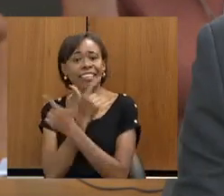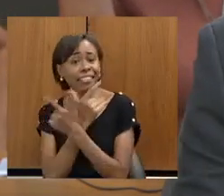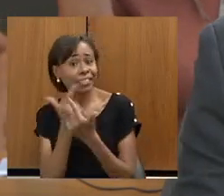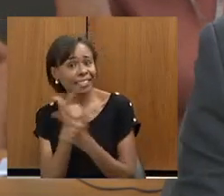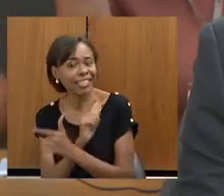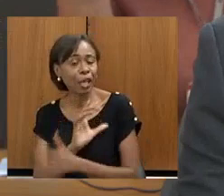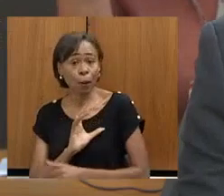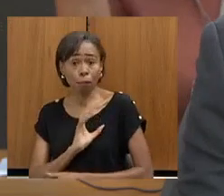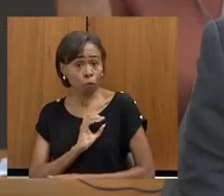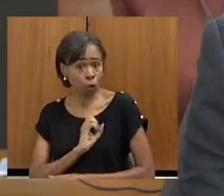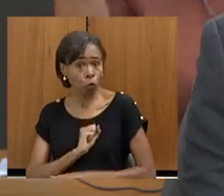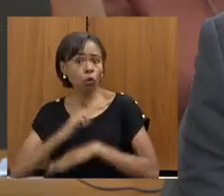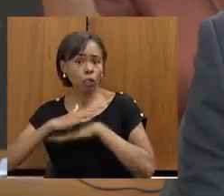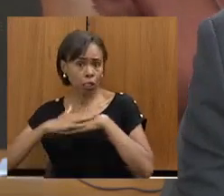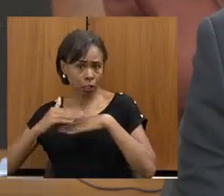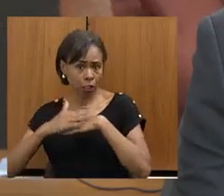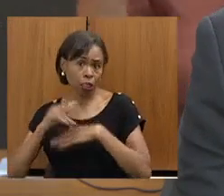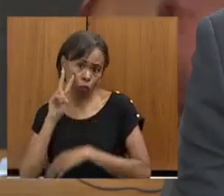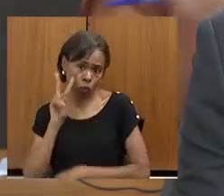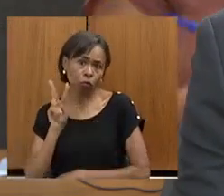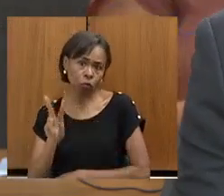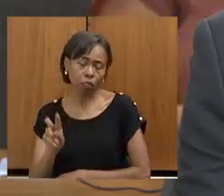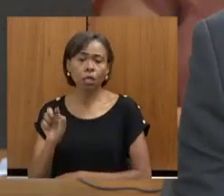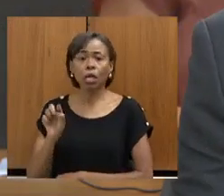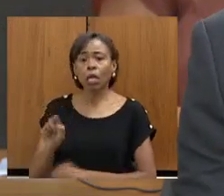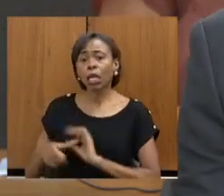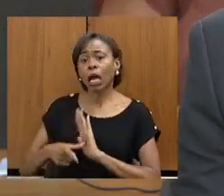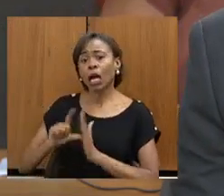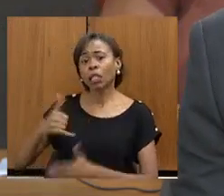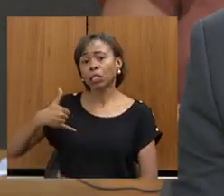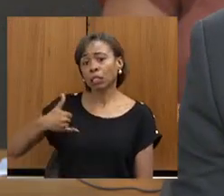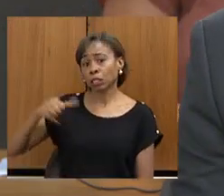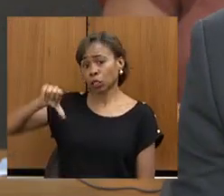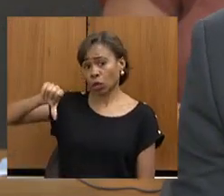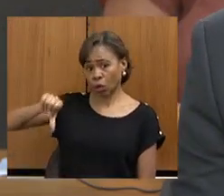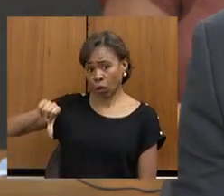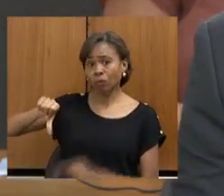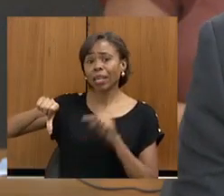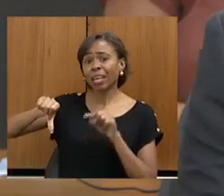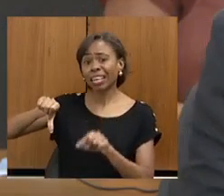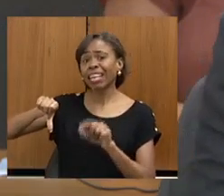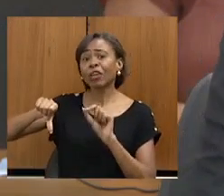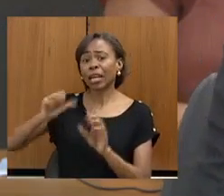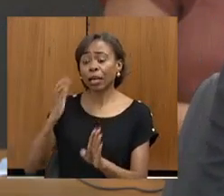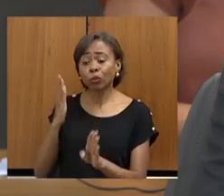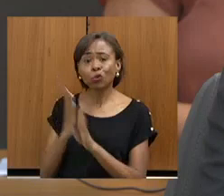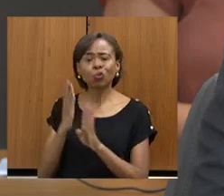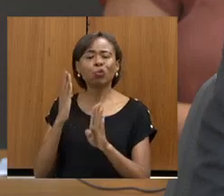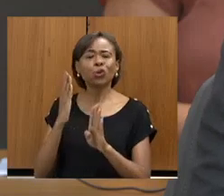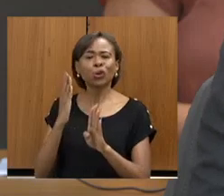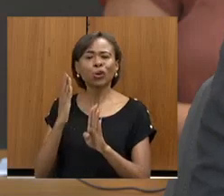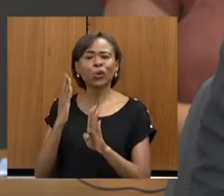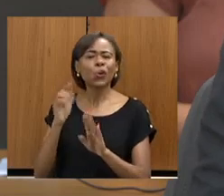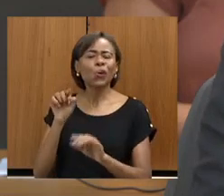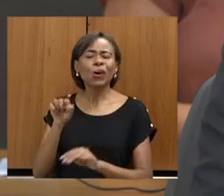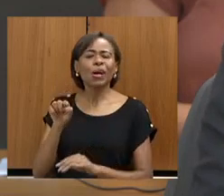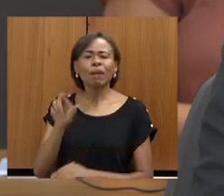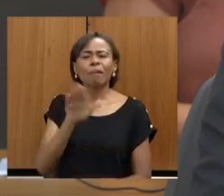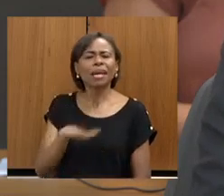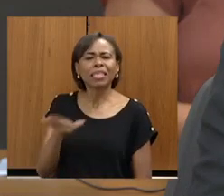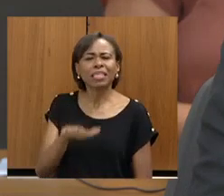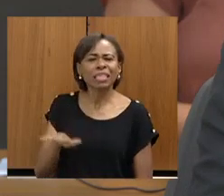carinhoso. vejo assim. Aos nove anos, meu filho foi diagnosticado como uma criança